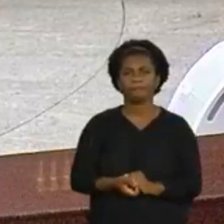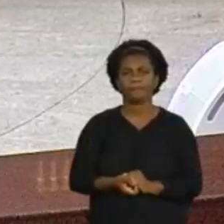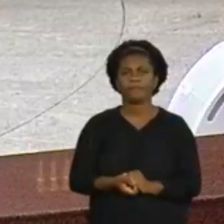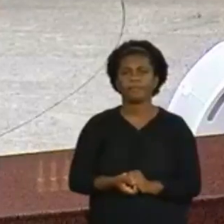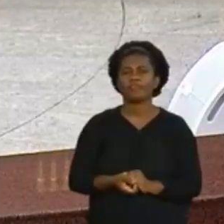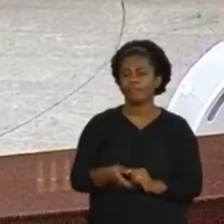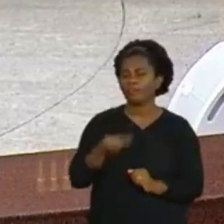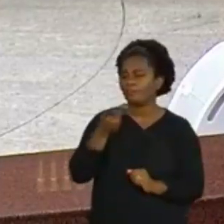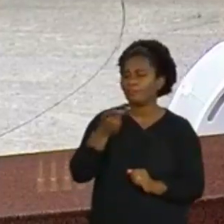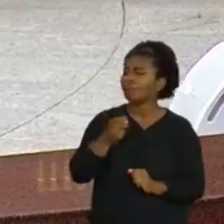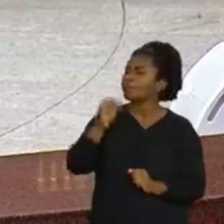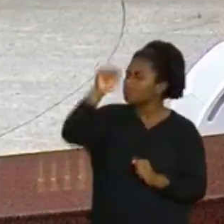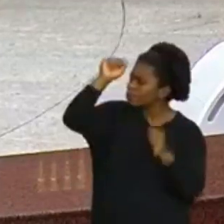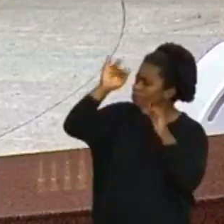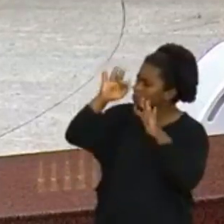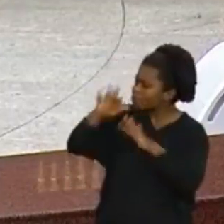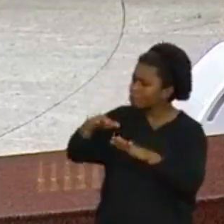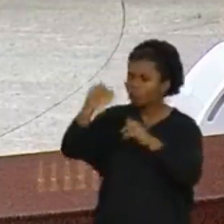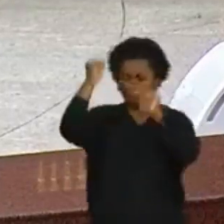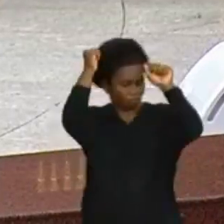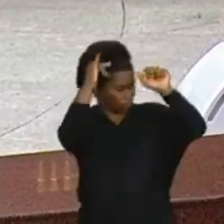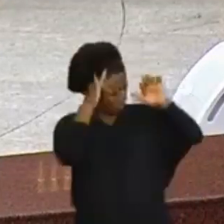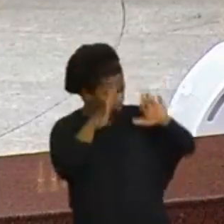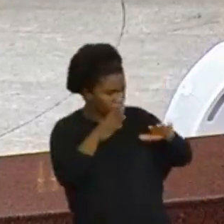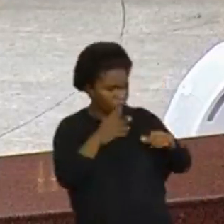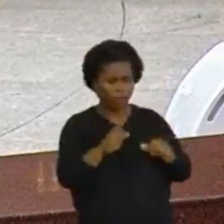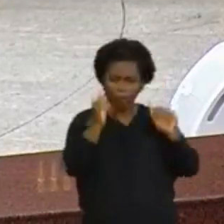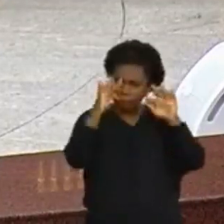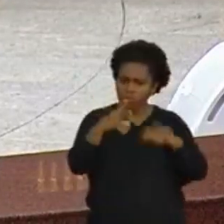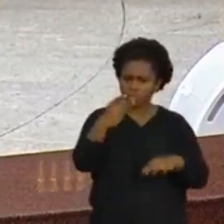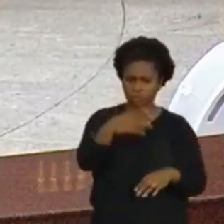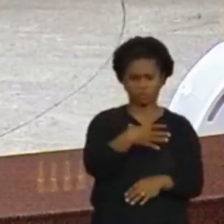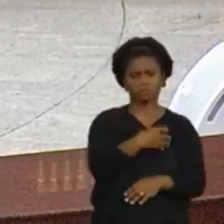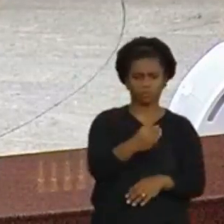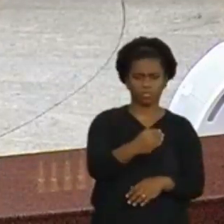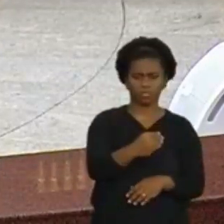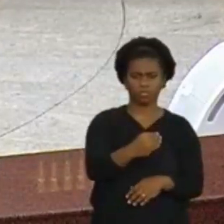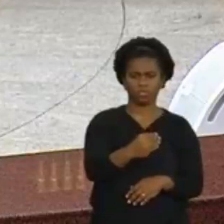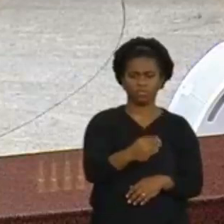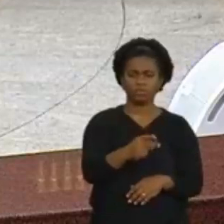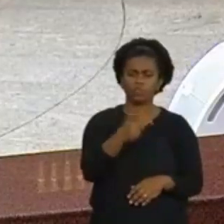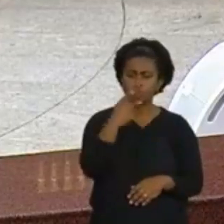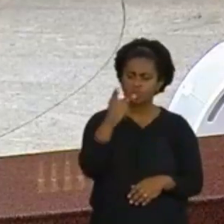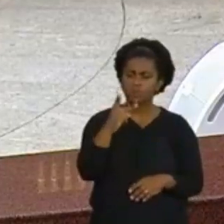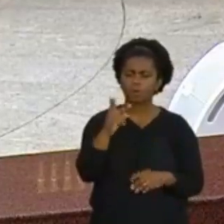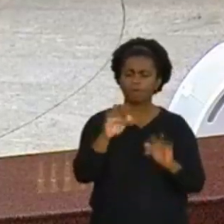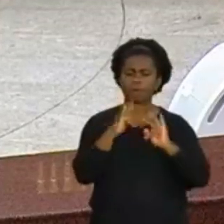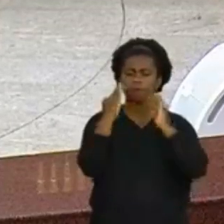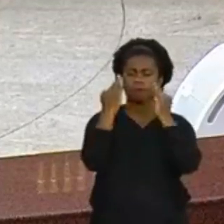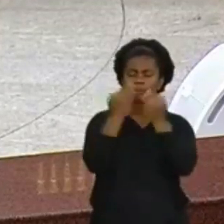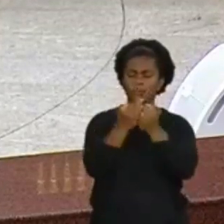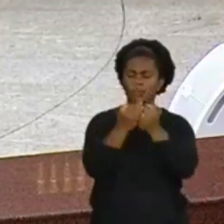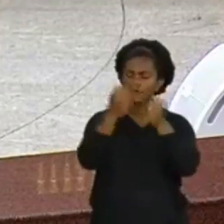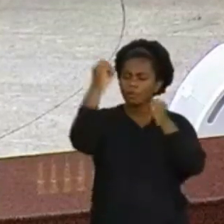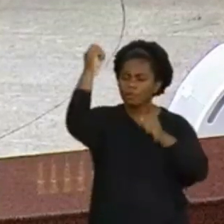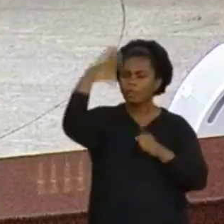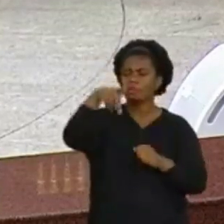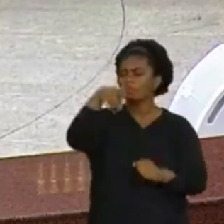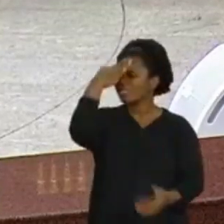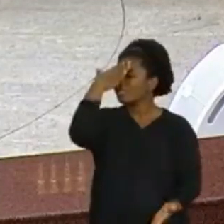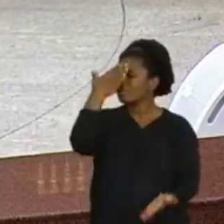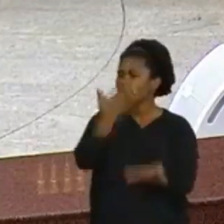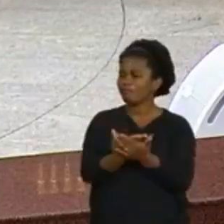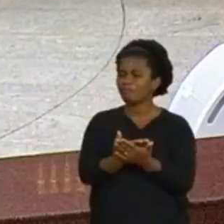fala: eu te abençoo. Abençoe seus filhos, seja a sua família iluminada. E se você crê,